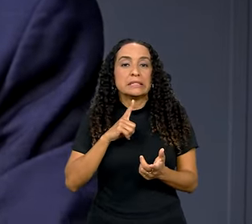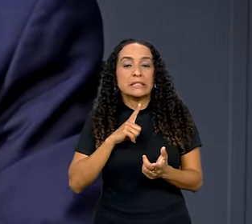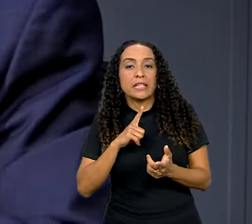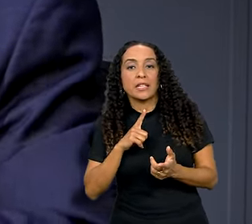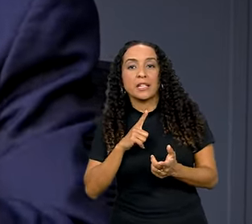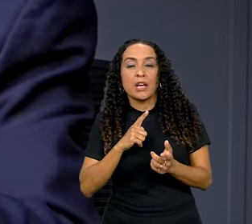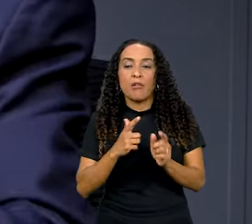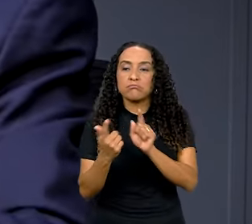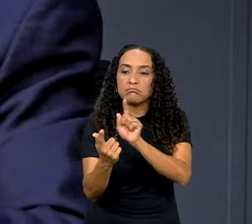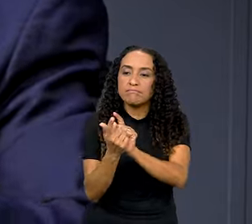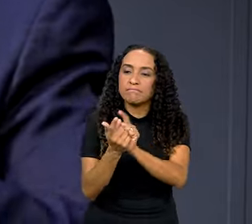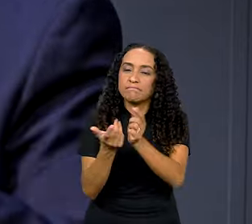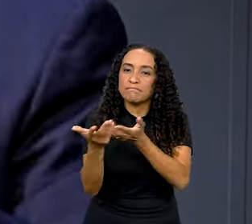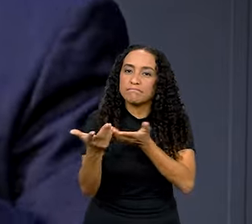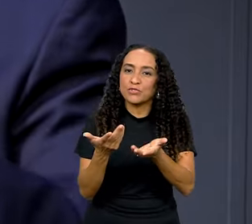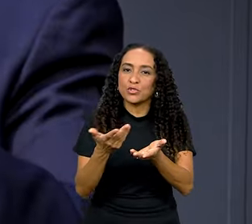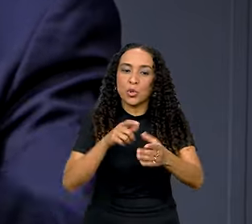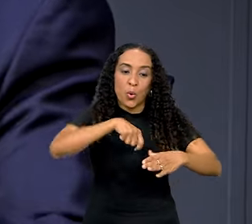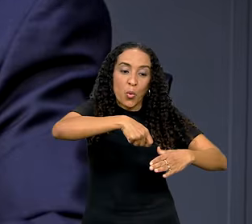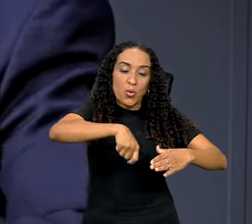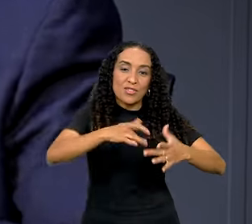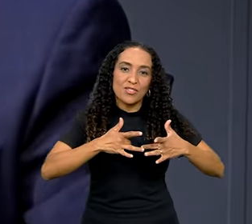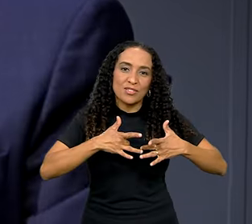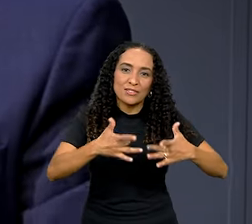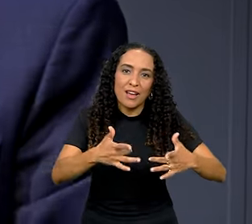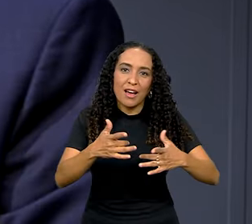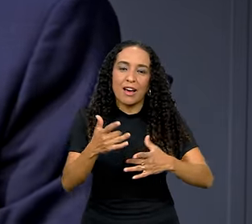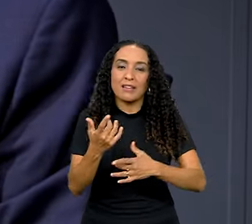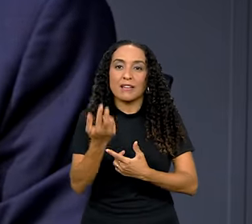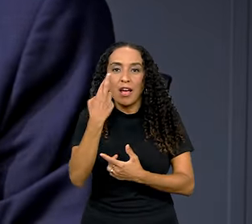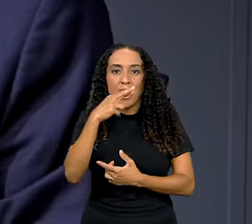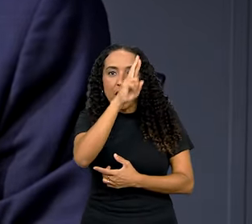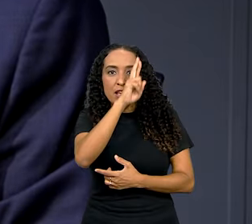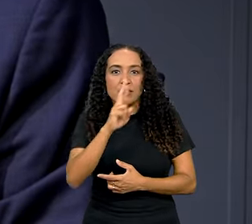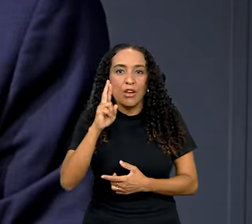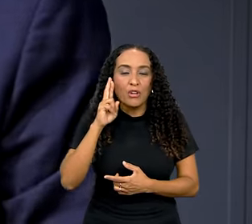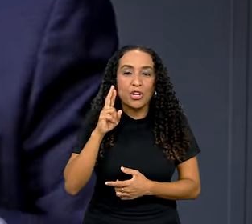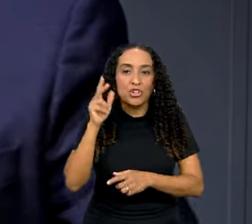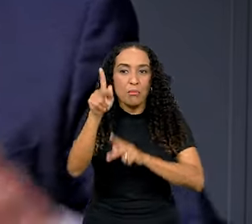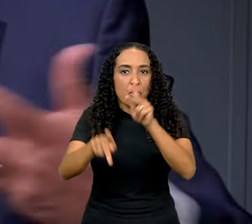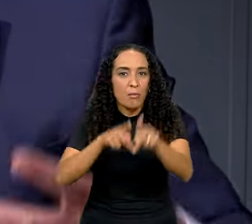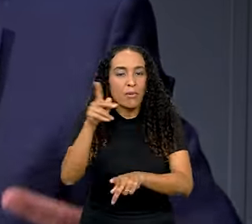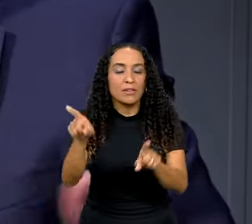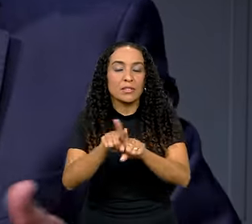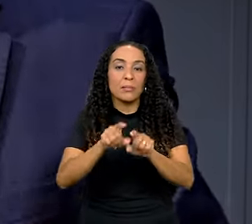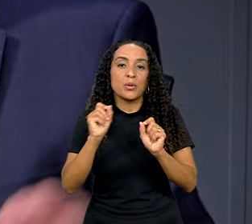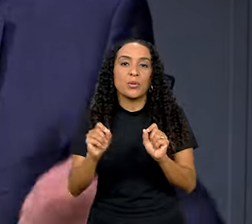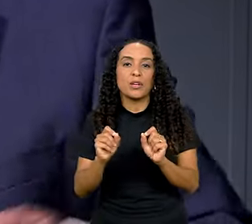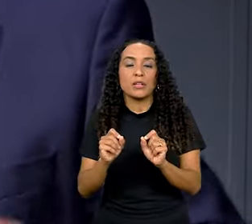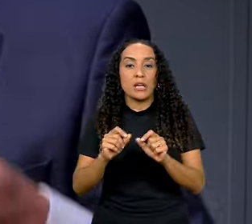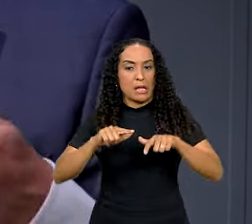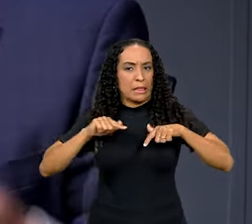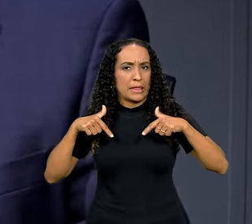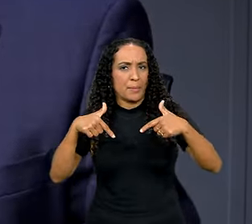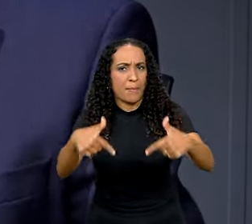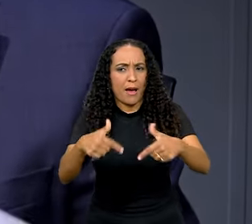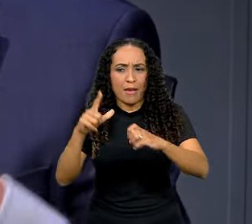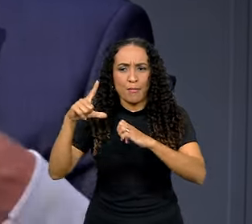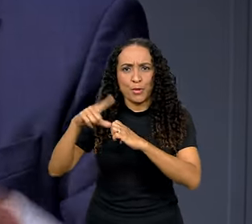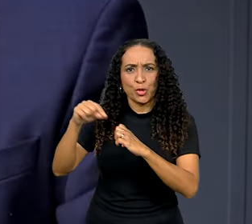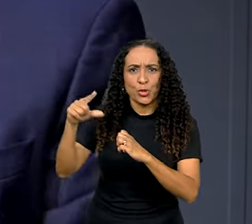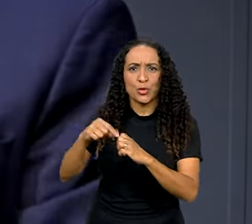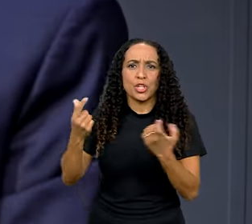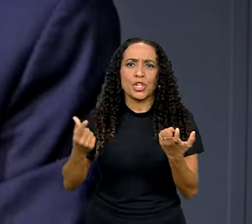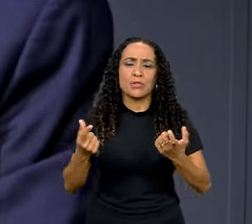a o atendimento com cozinhas solidárias Restaurante Popular E é claro também o emprego o